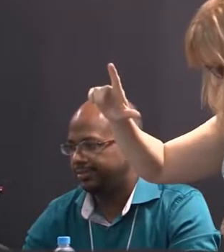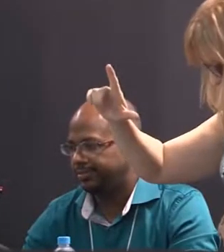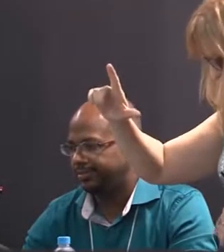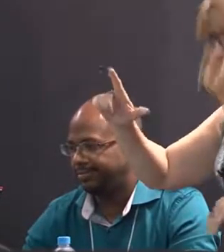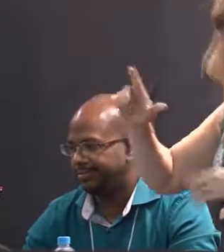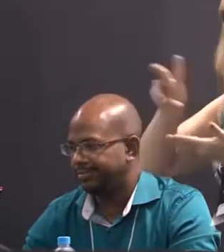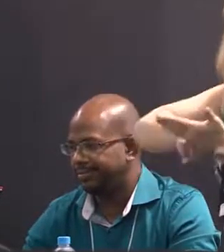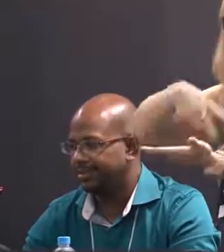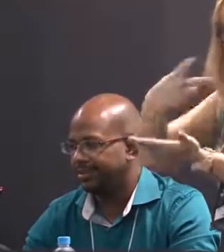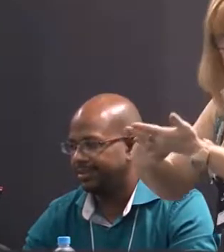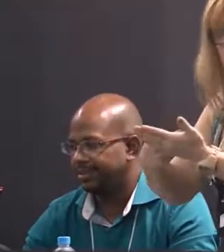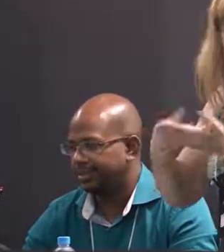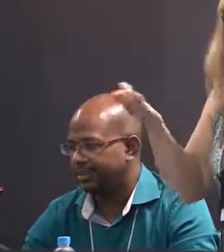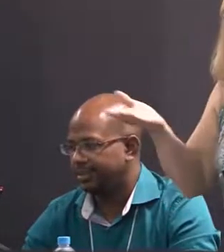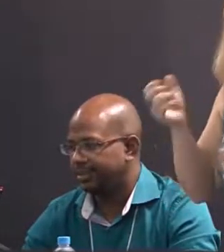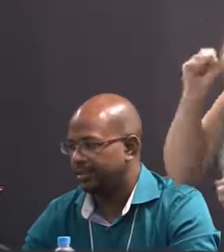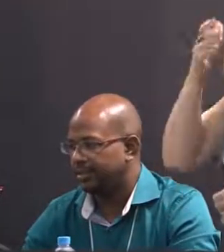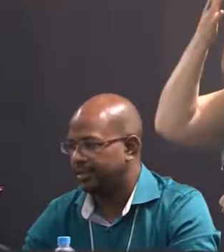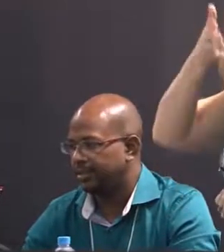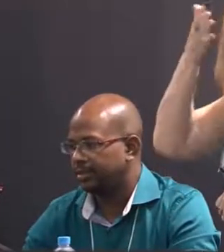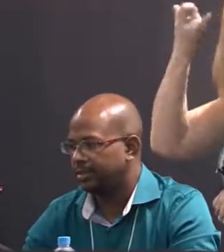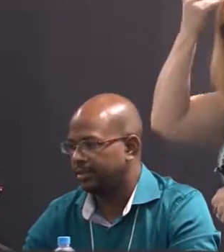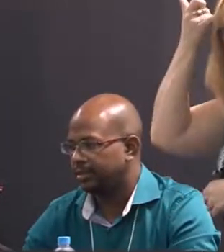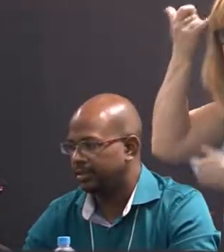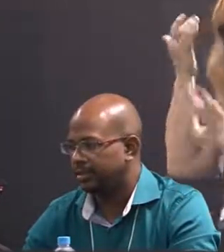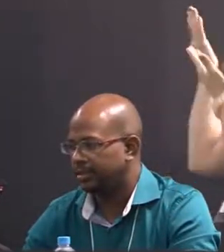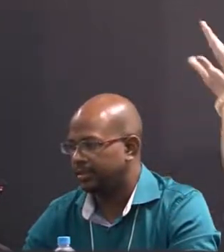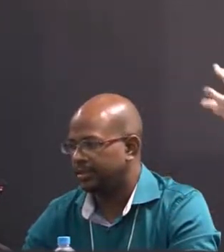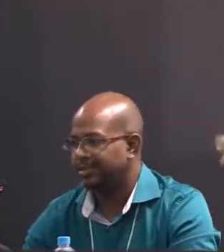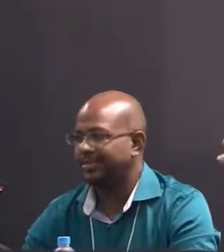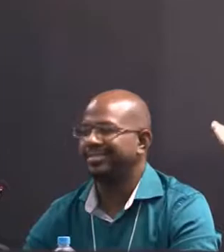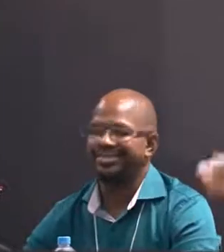pelo Instituto A Vez do Mestre.